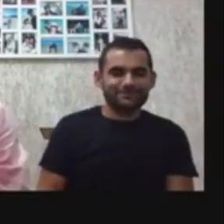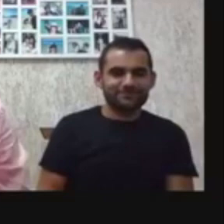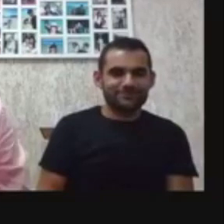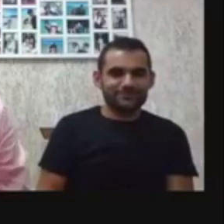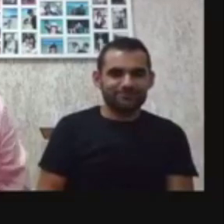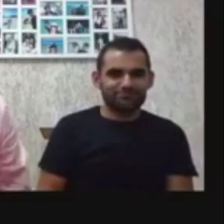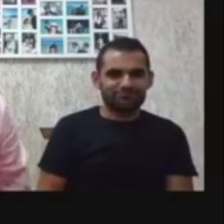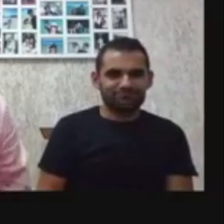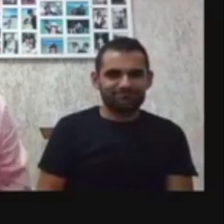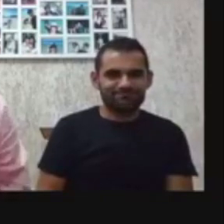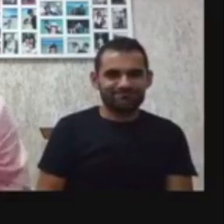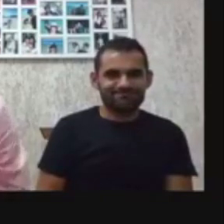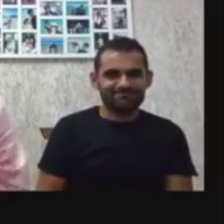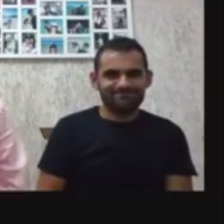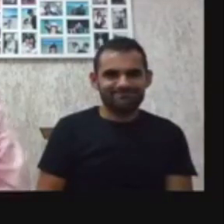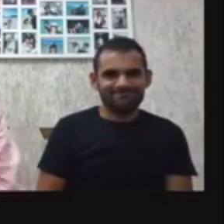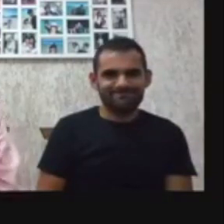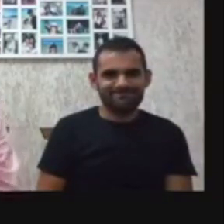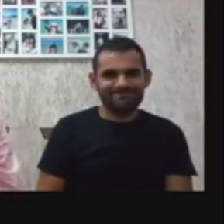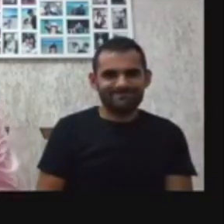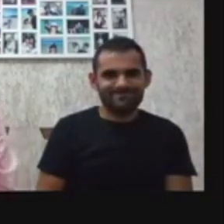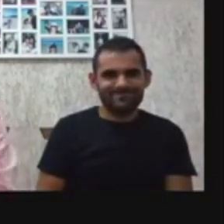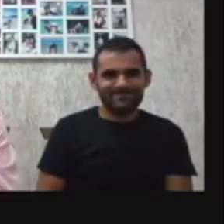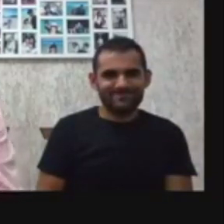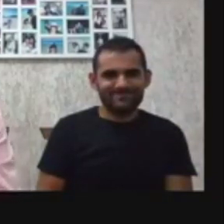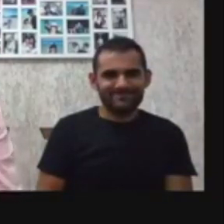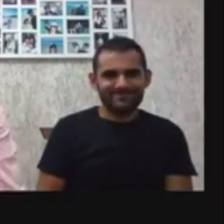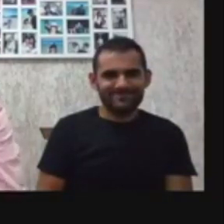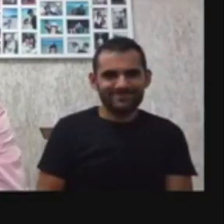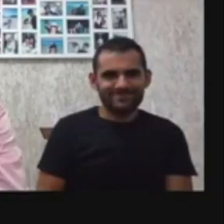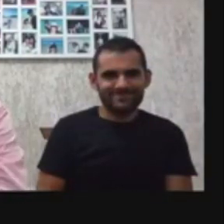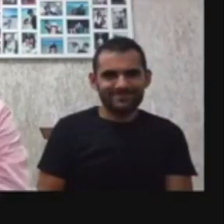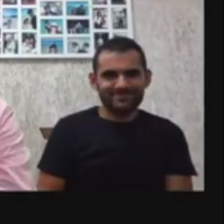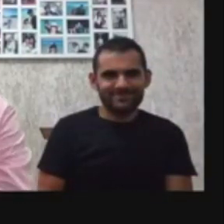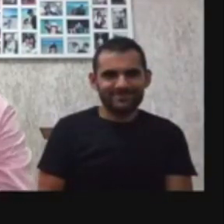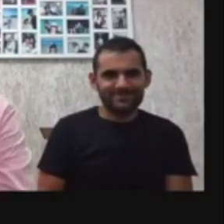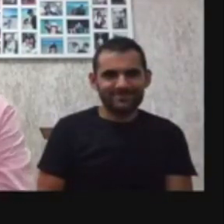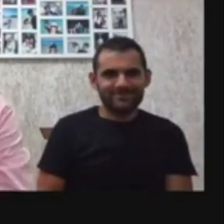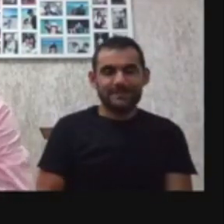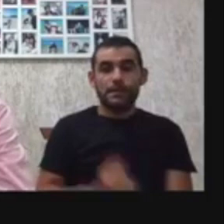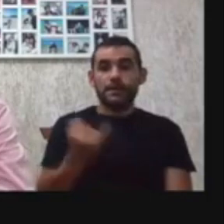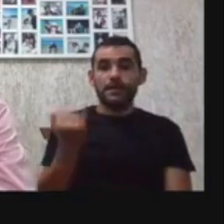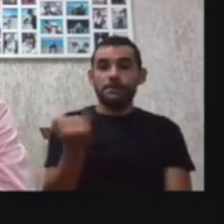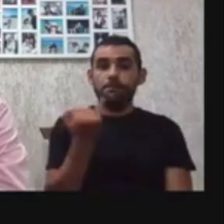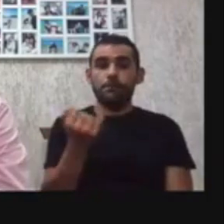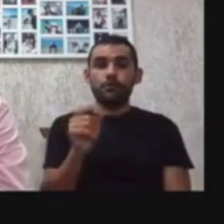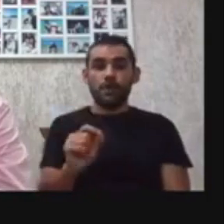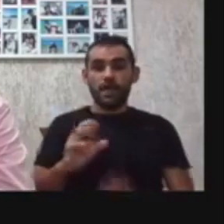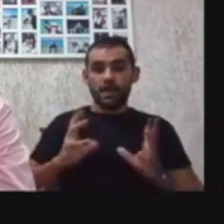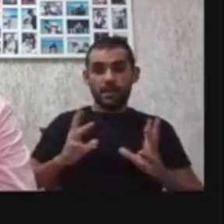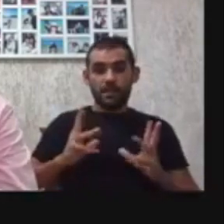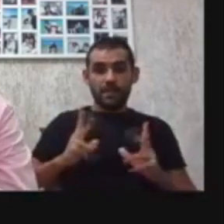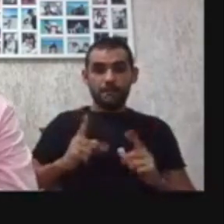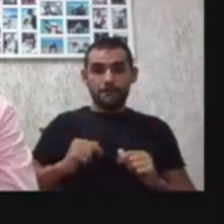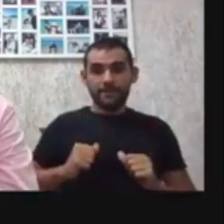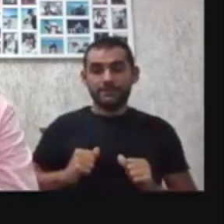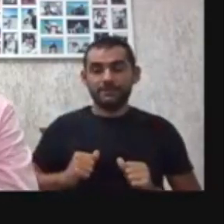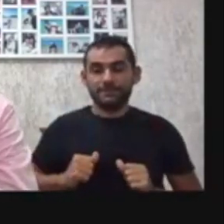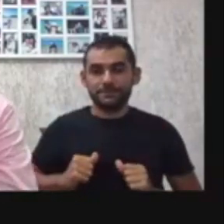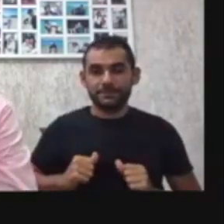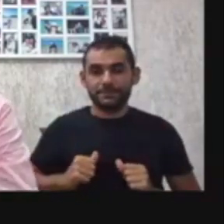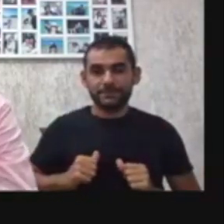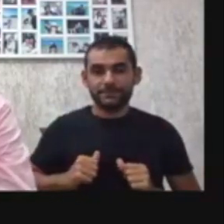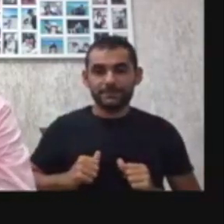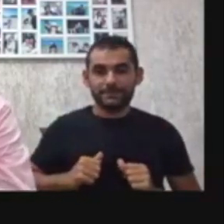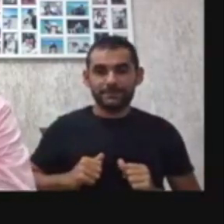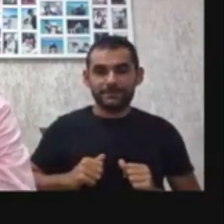O candidato, mais uma pergunta sobre, que também é importante, de limpeza, né? O senhor fala aqui na reavaliação de todo o sistema